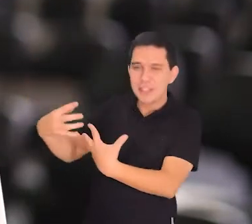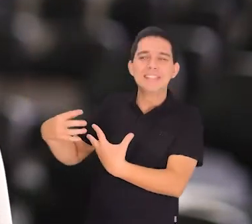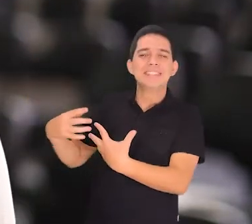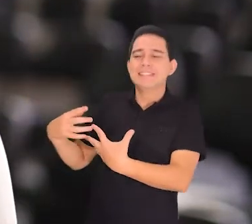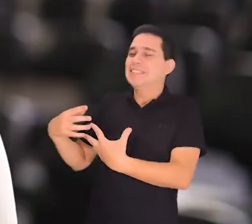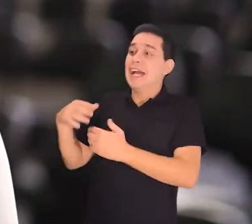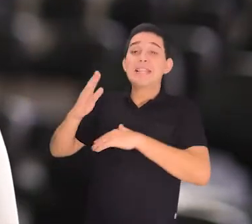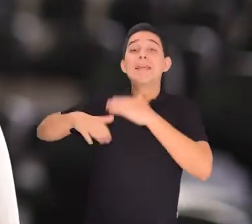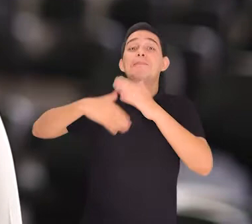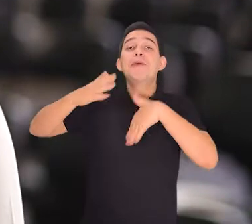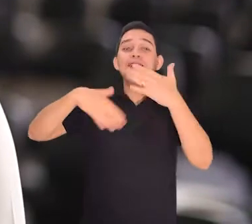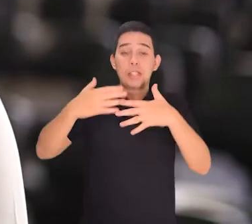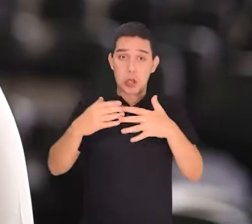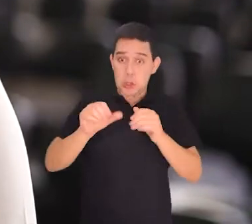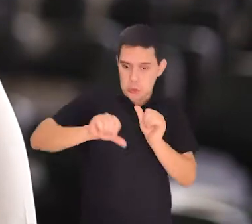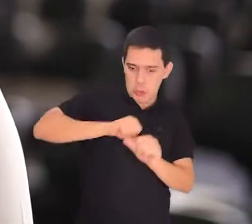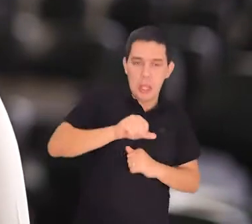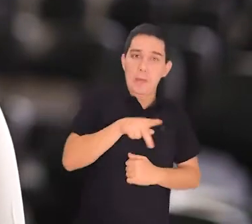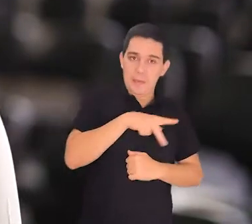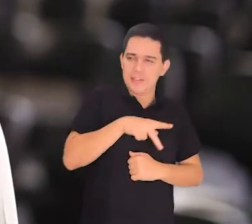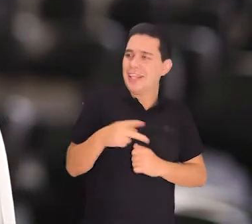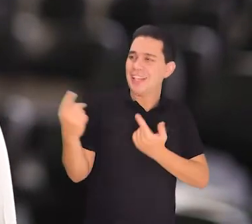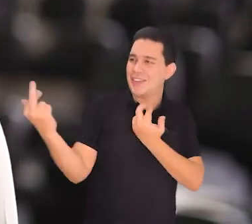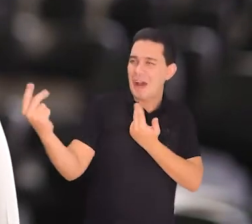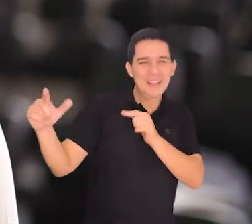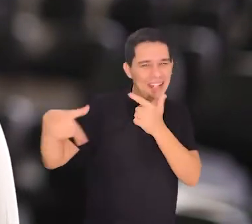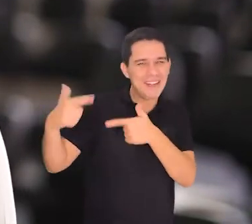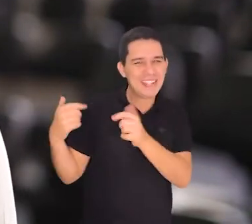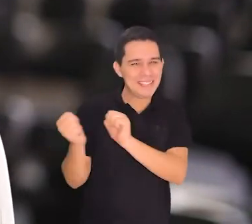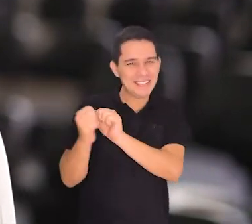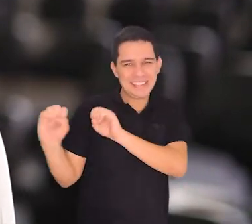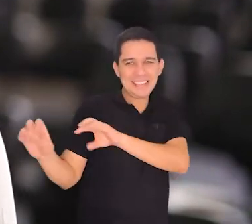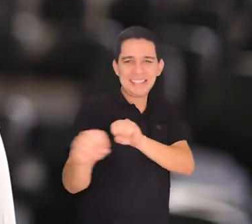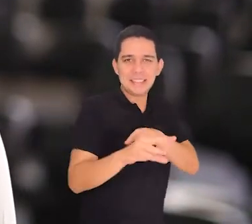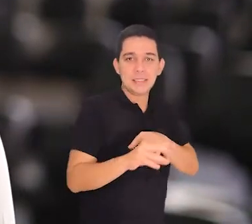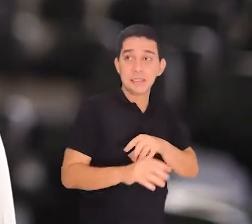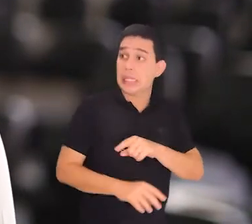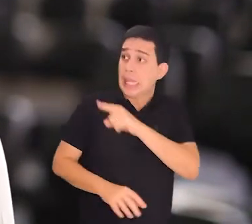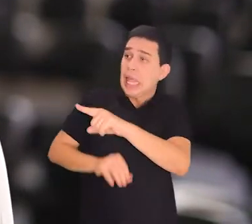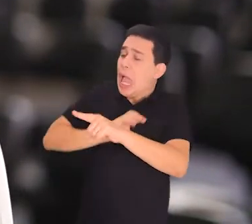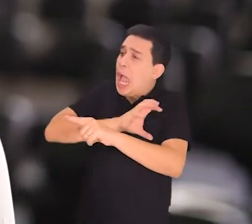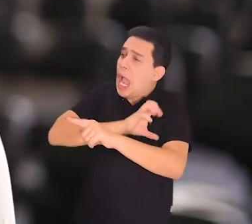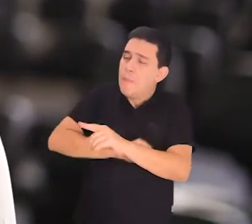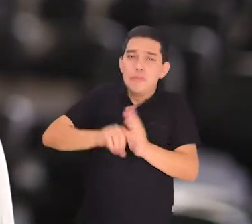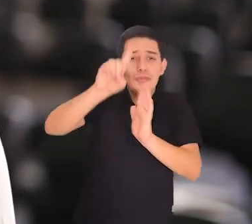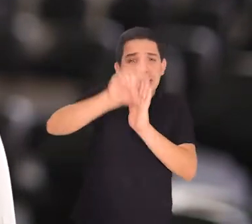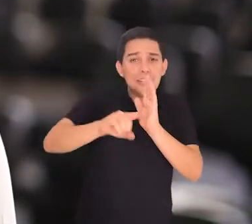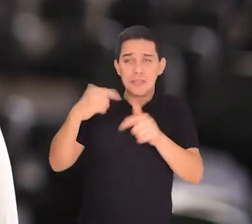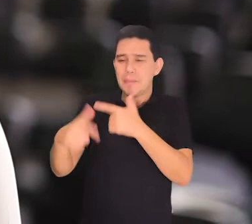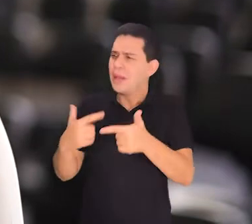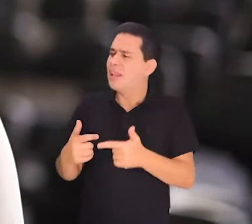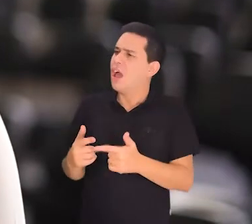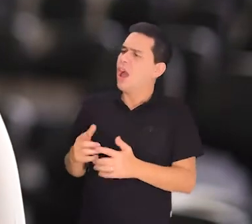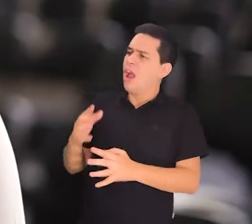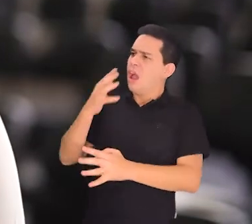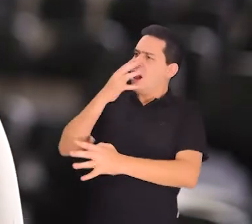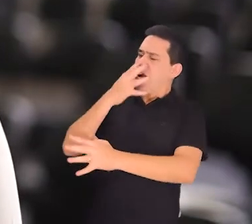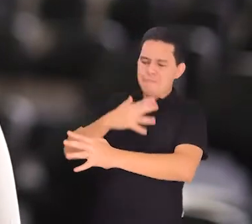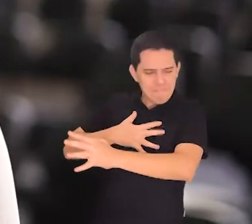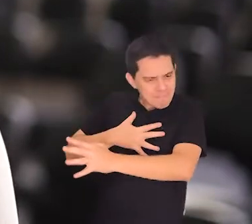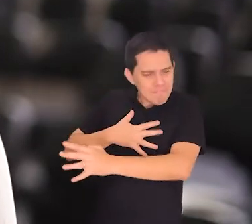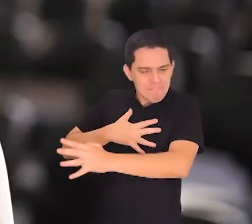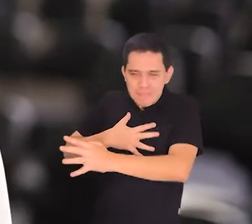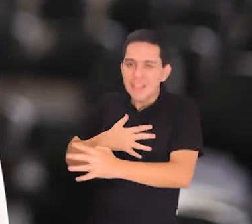professora na PUC. Então, o amor que ela tinha pelo direito do trabalho me encantou muito. E eu procurei